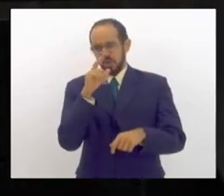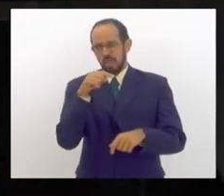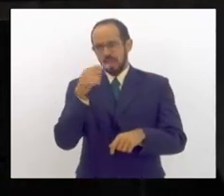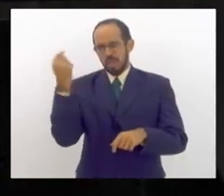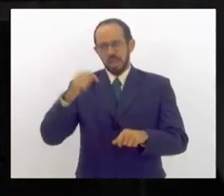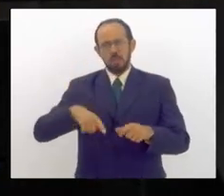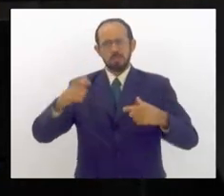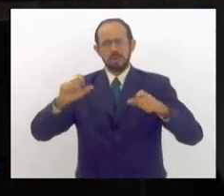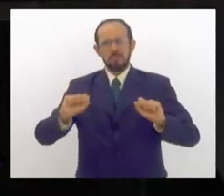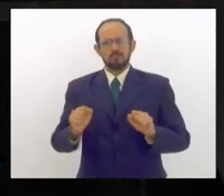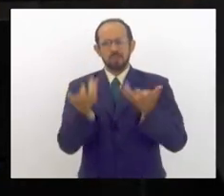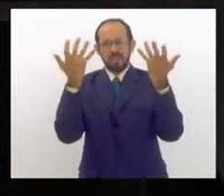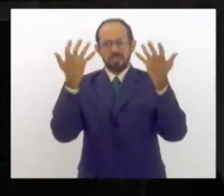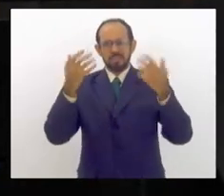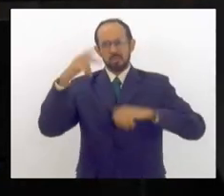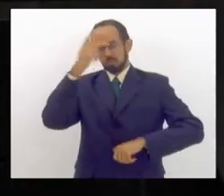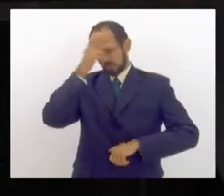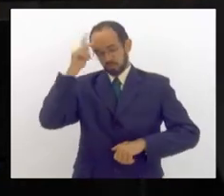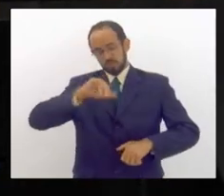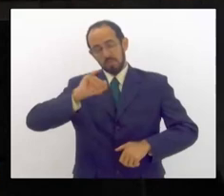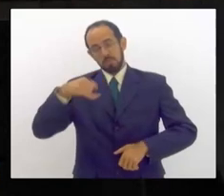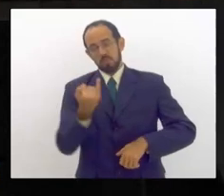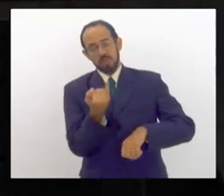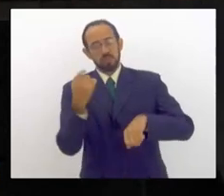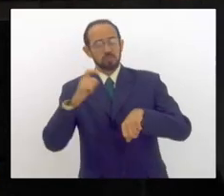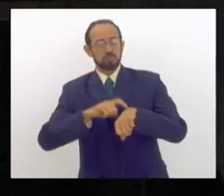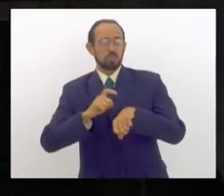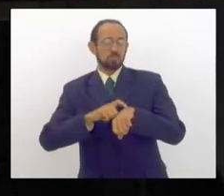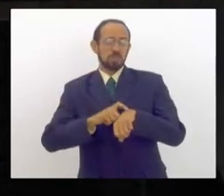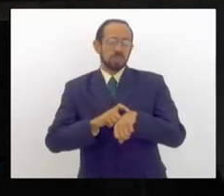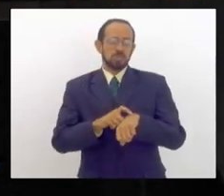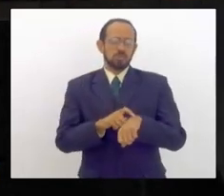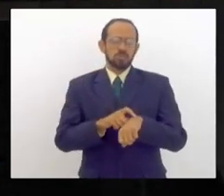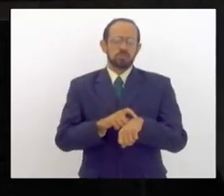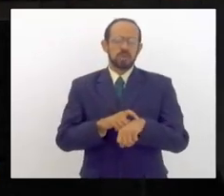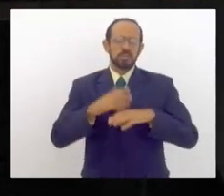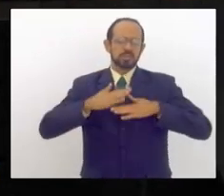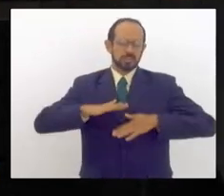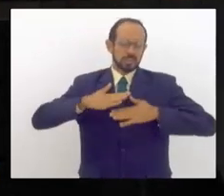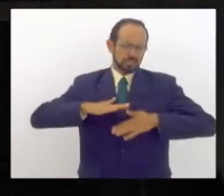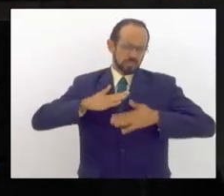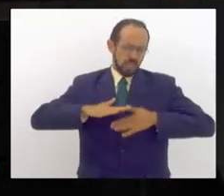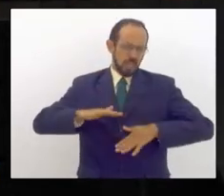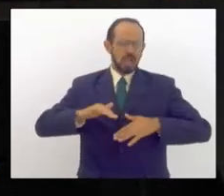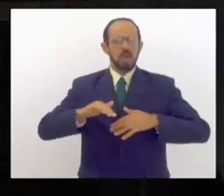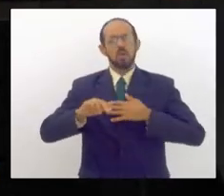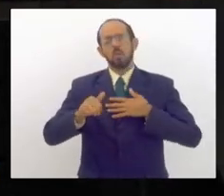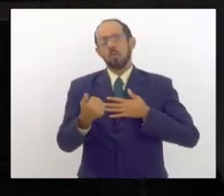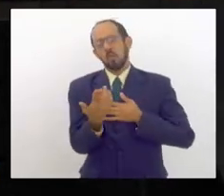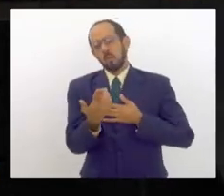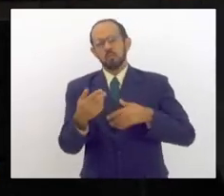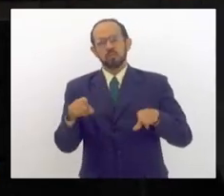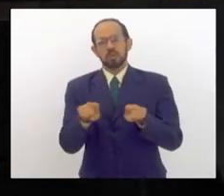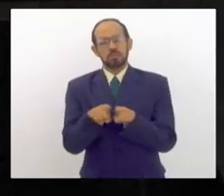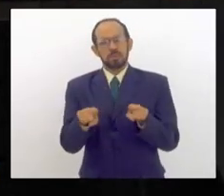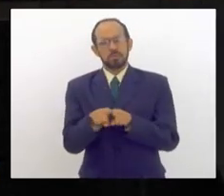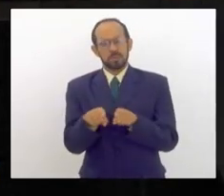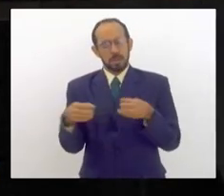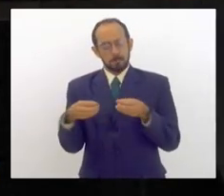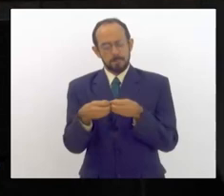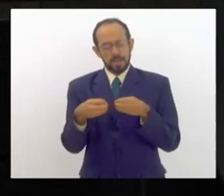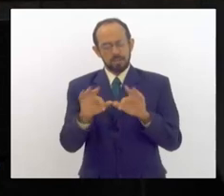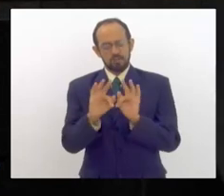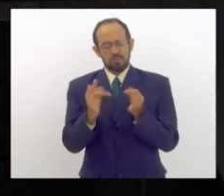que aproveitam esse momento, inclusive, para descansar, enfim, para estar mais próximo da